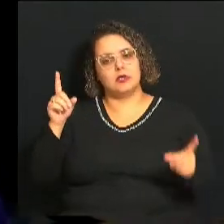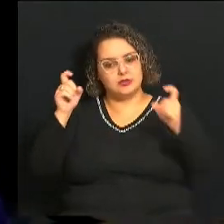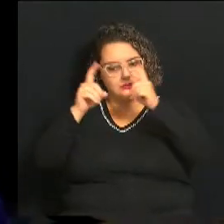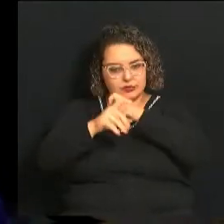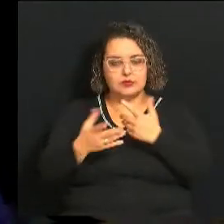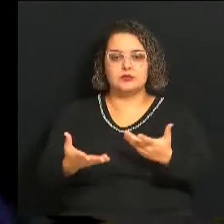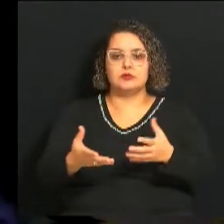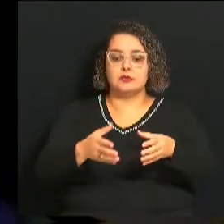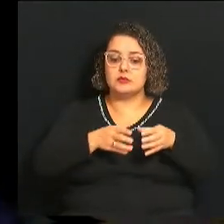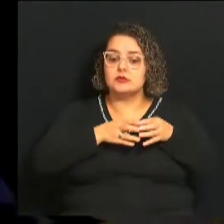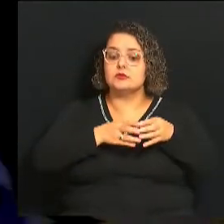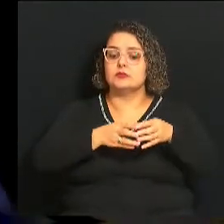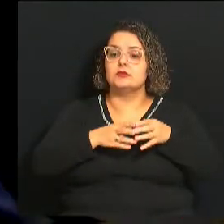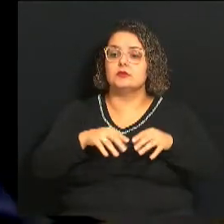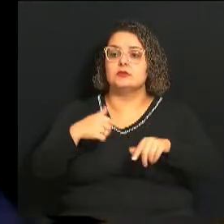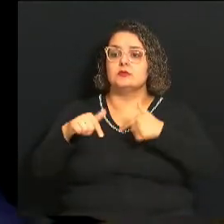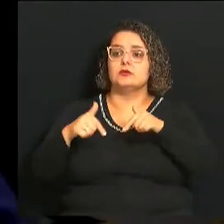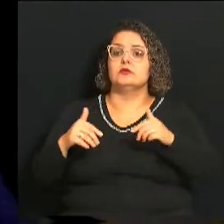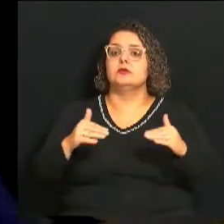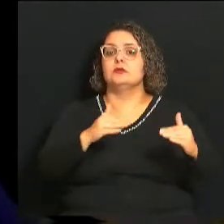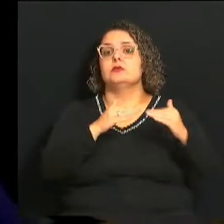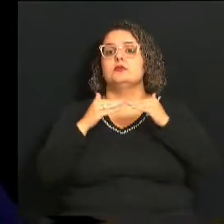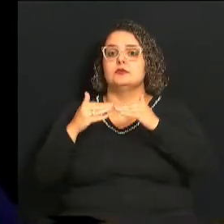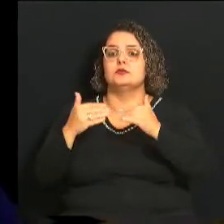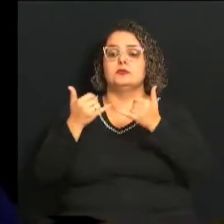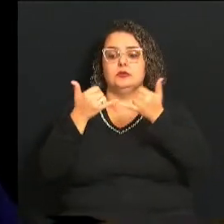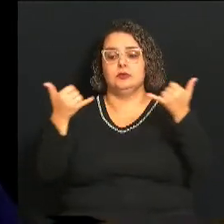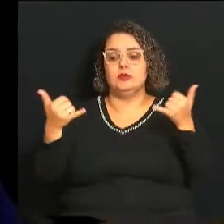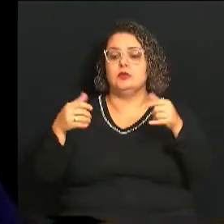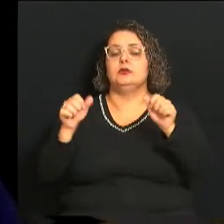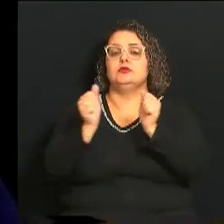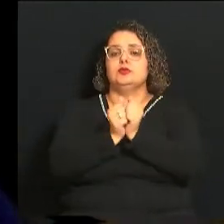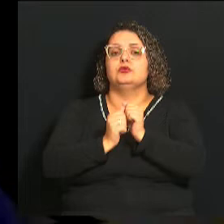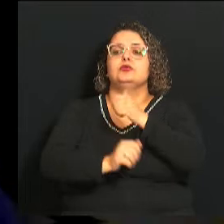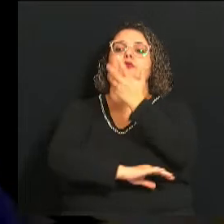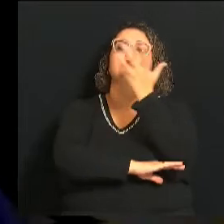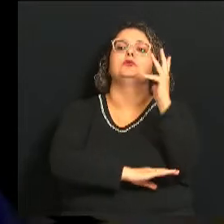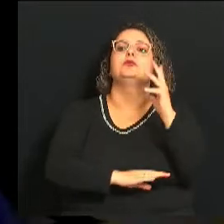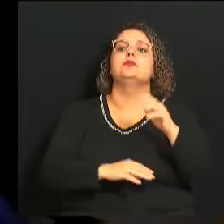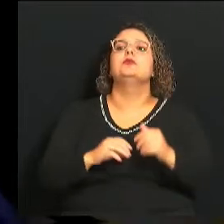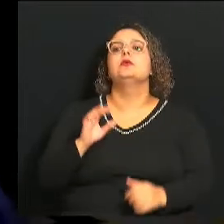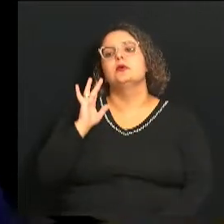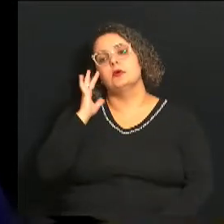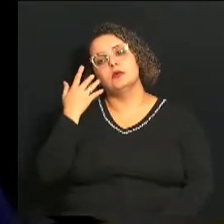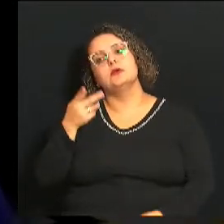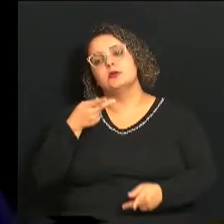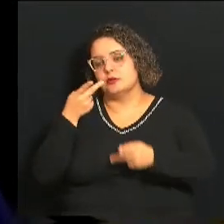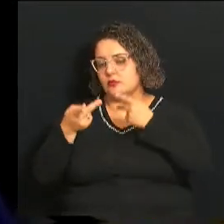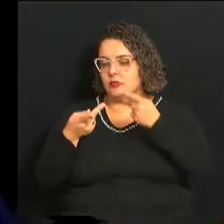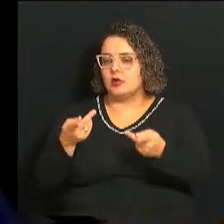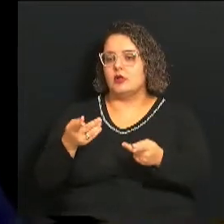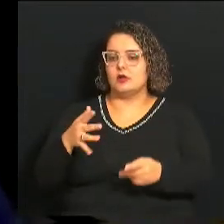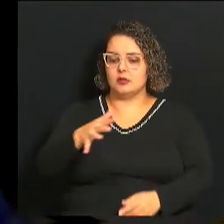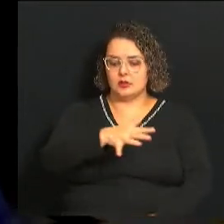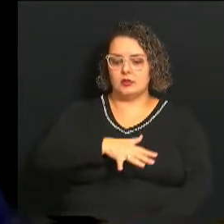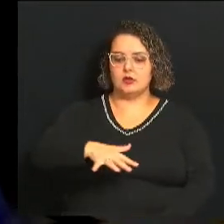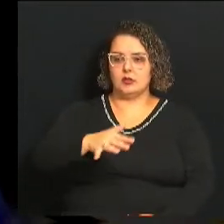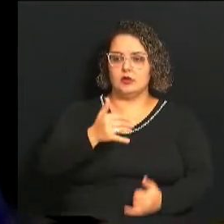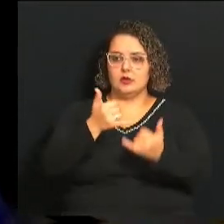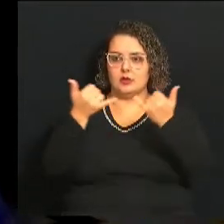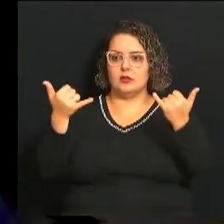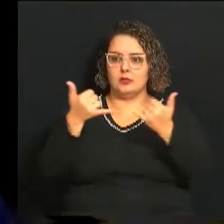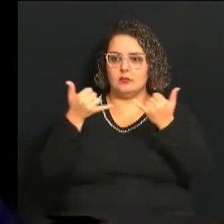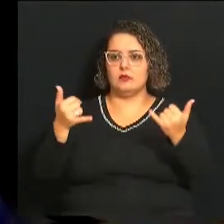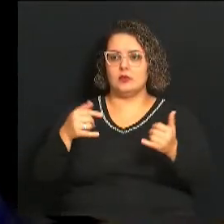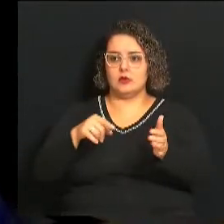estar trabalhando, um convívio harmonioso da rede com a vegetação, tá bom? Acho que era isso que eu queria falar com relação às redes. Aqui tem também